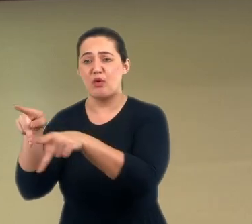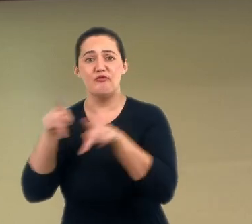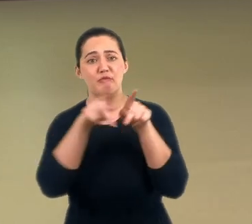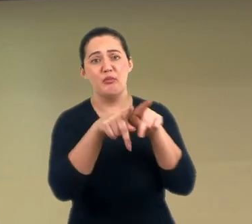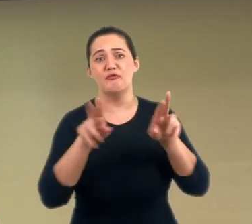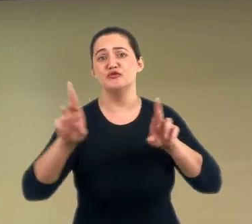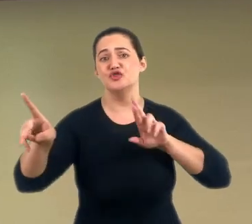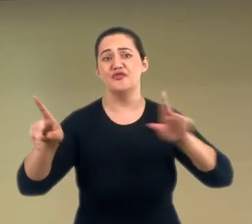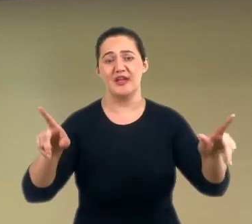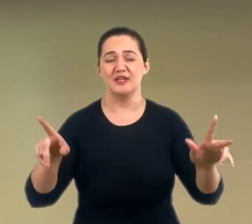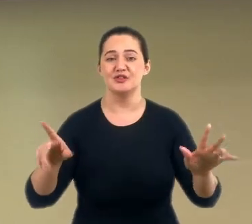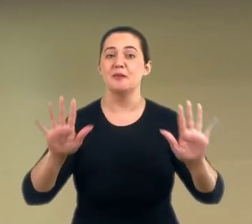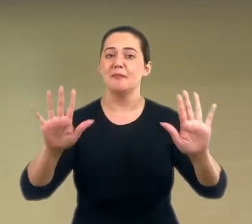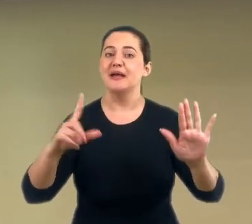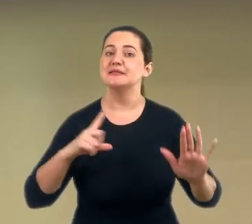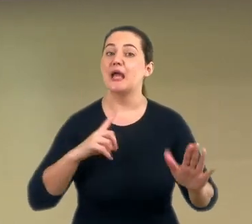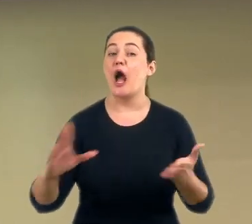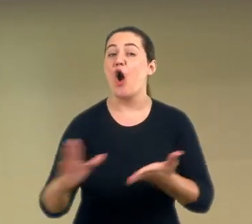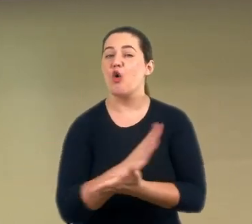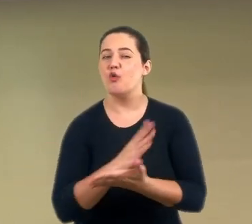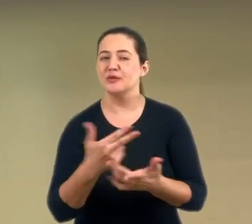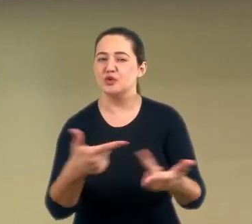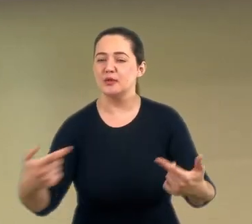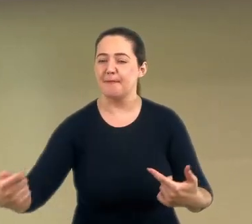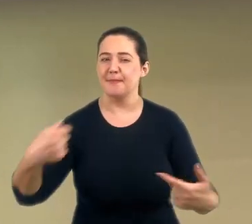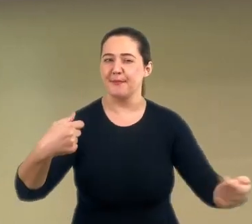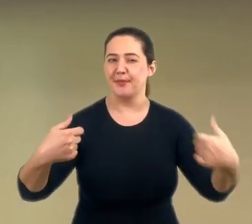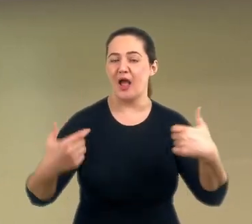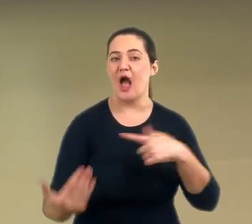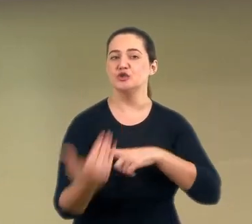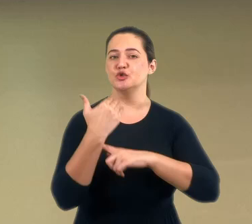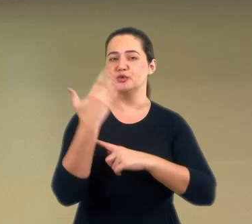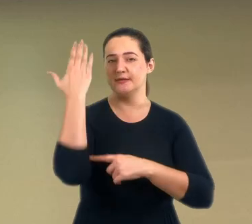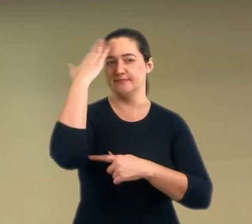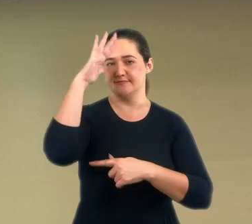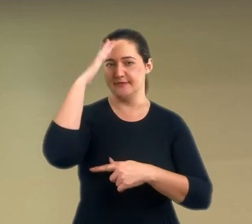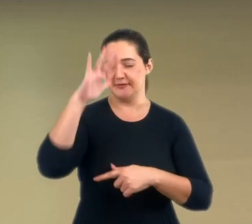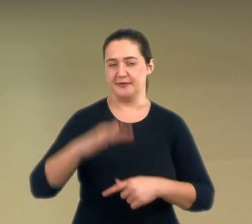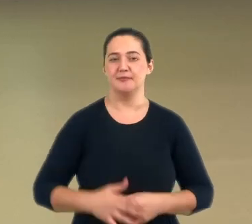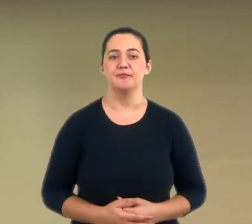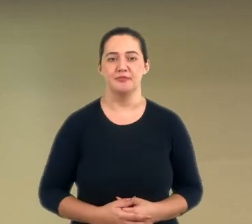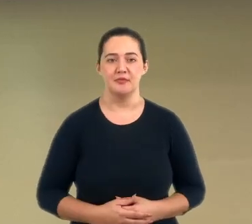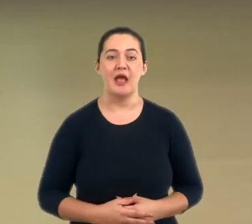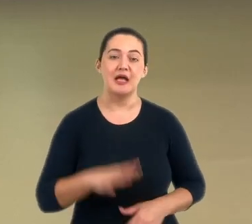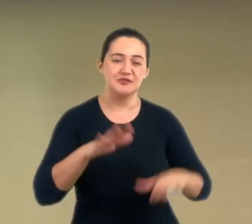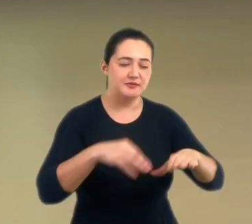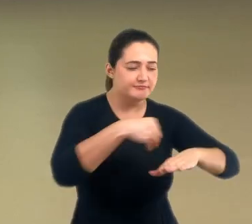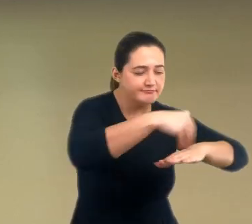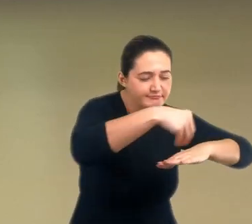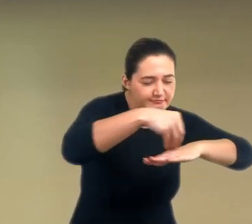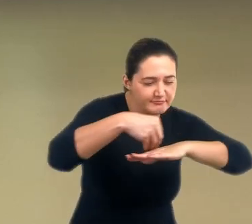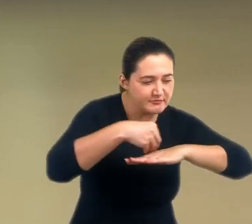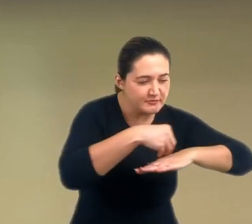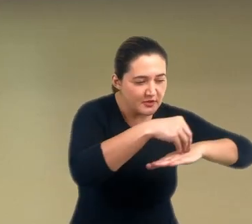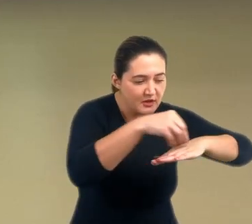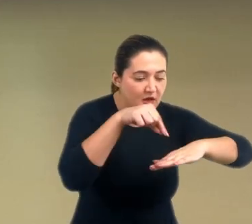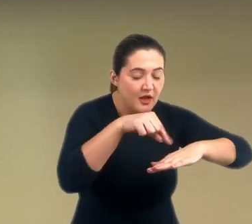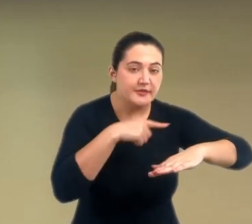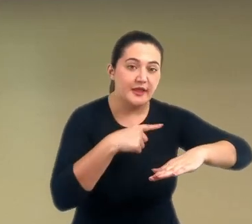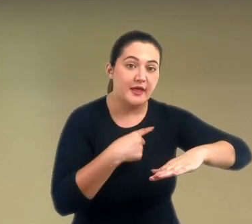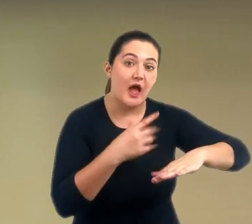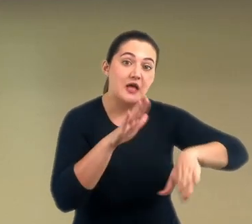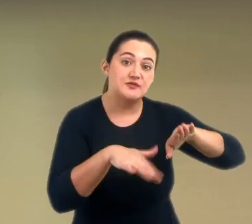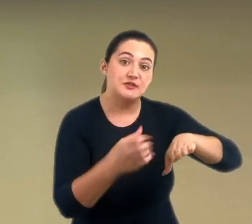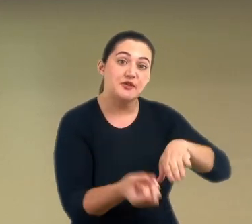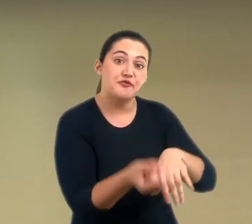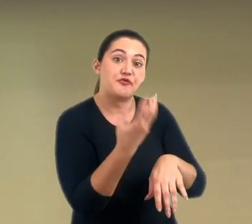programas, mas aí tem algumas pistas que nos ajudam. Vamos supor que você encontre ali, no meio dos tabletes cuneiformes, uma